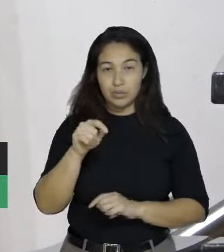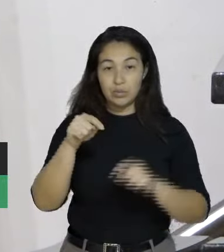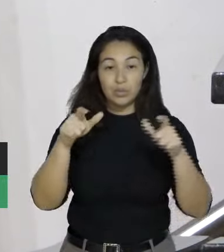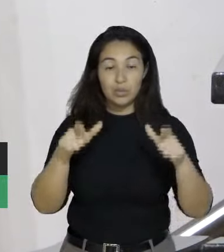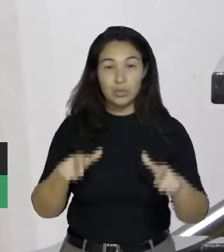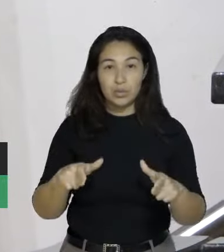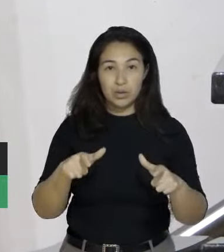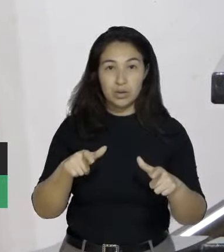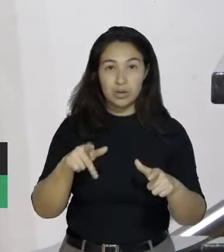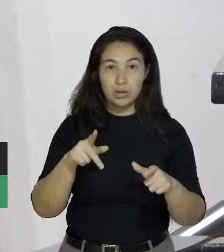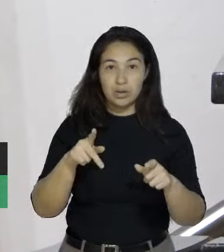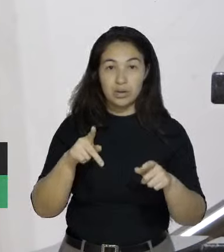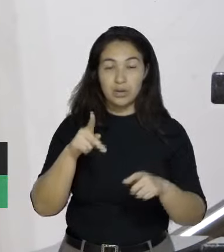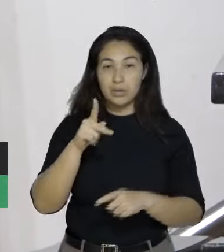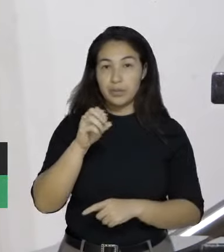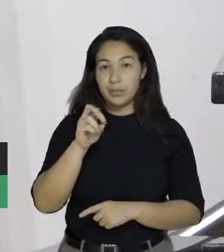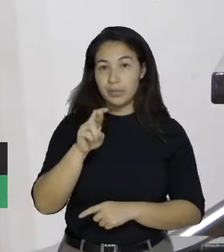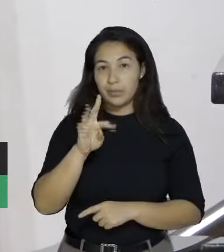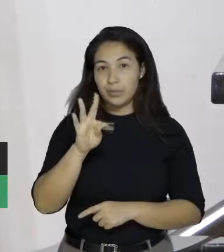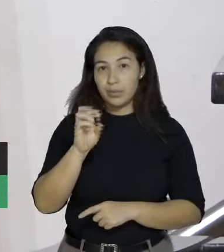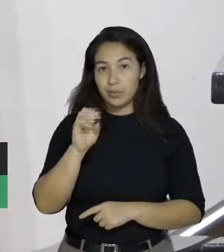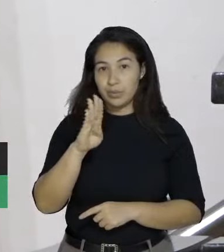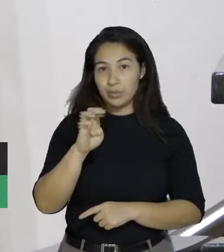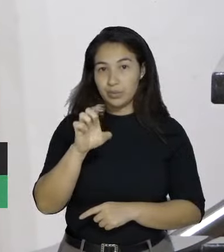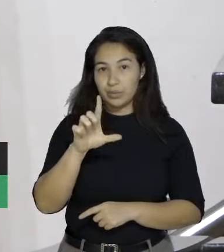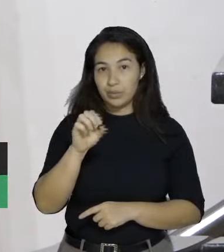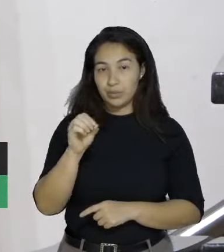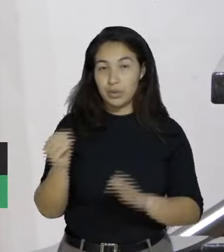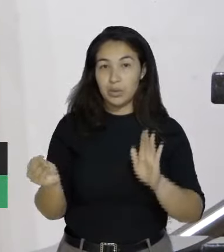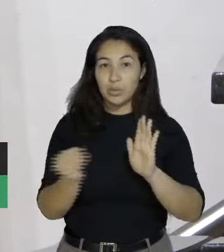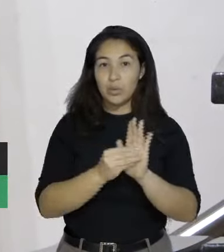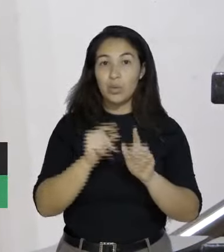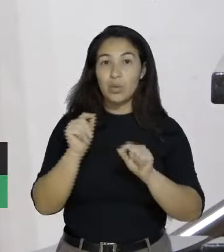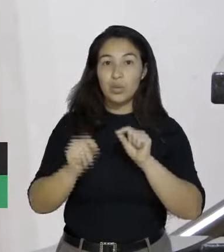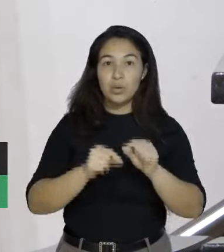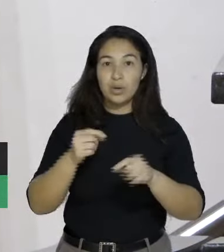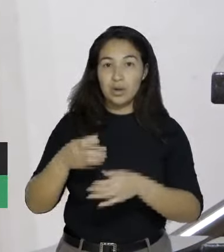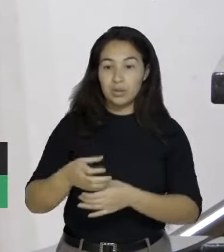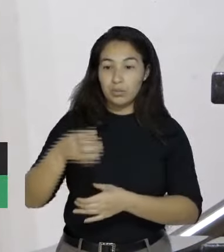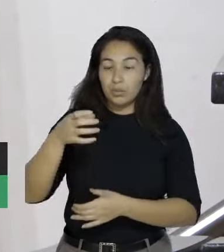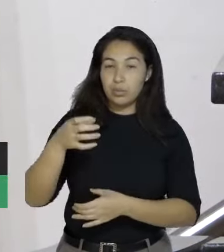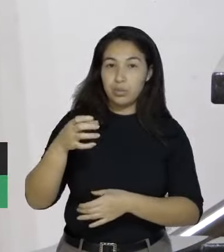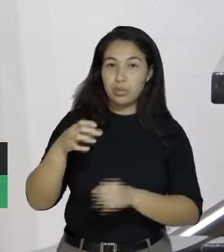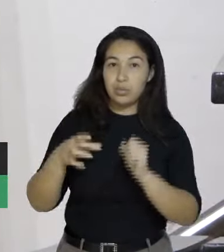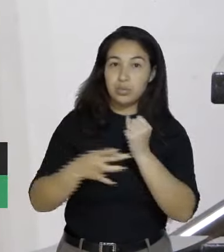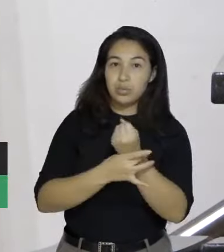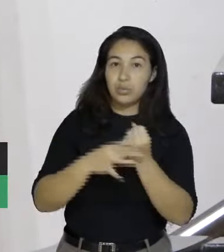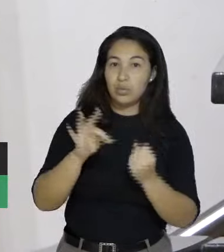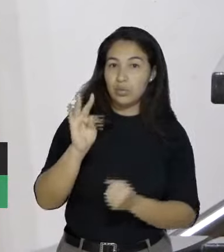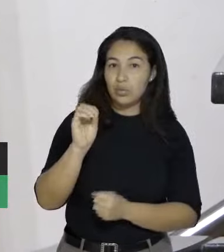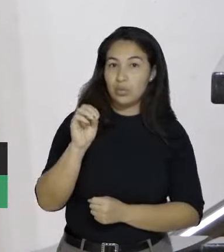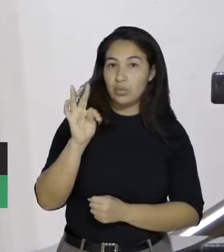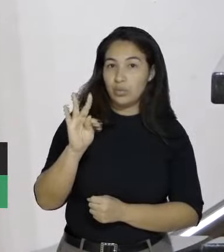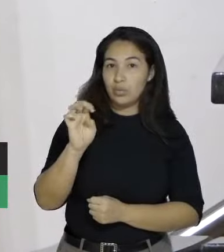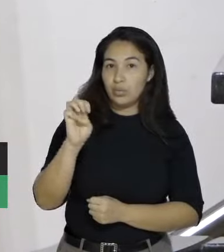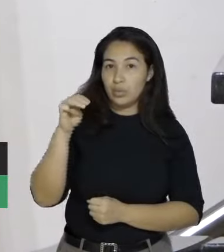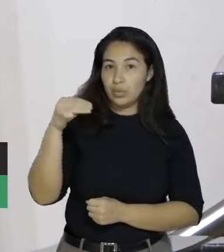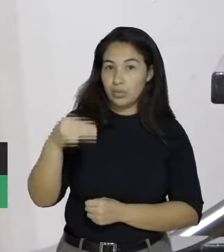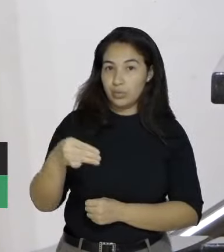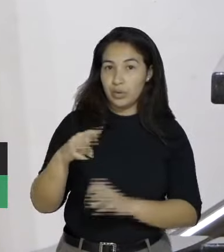que eu fui Prefeito Nós instalamos Totens de segurança em todas as escolas e todos os ndiiz da nossa cidade